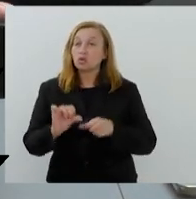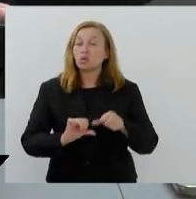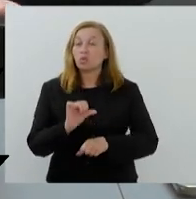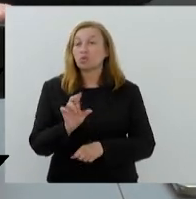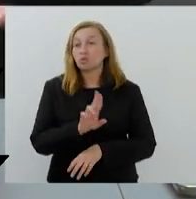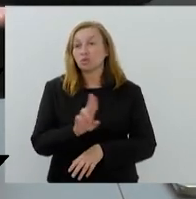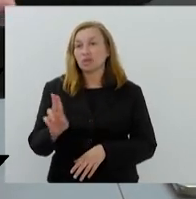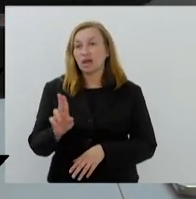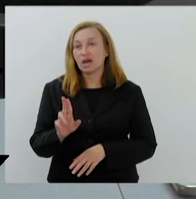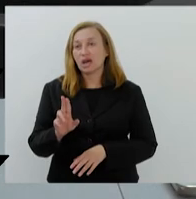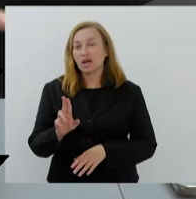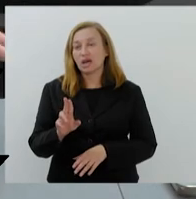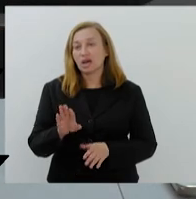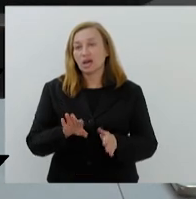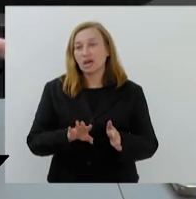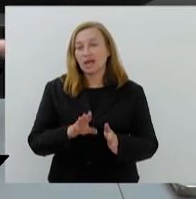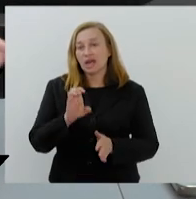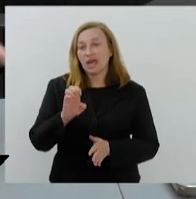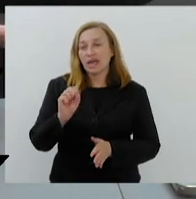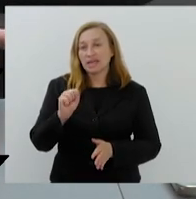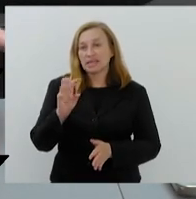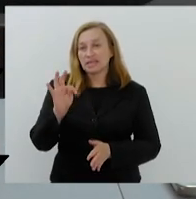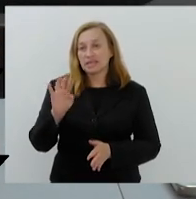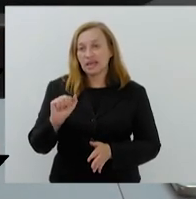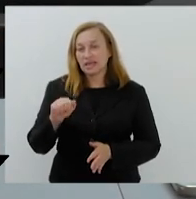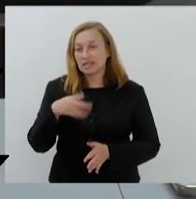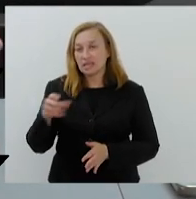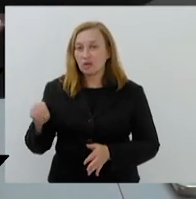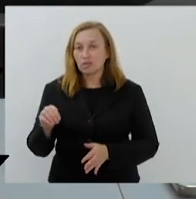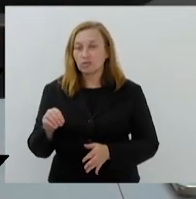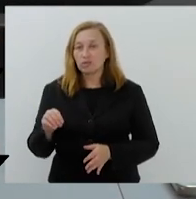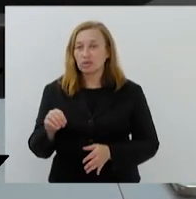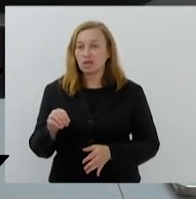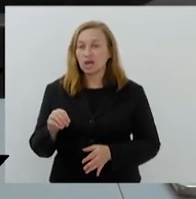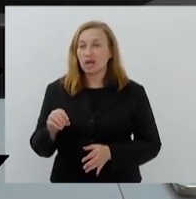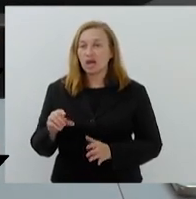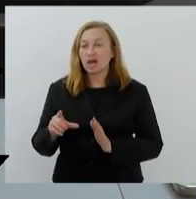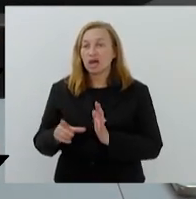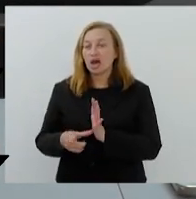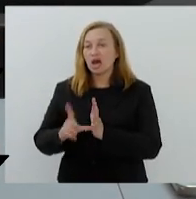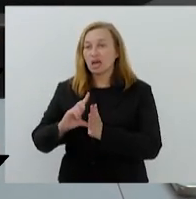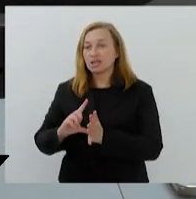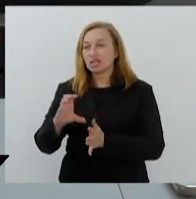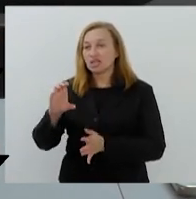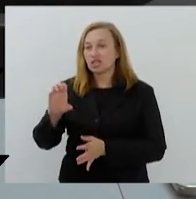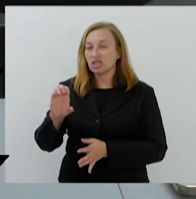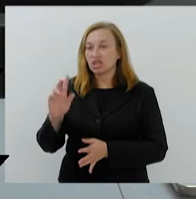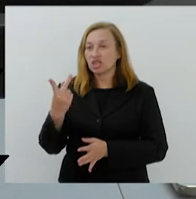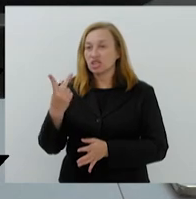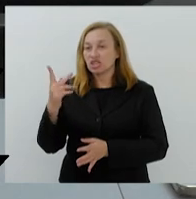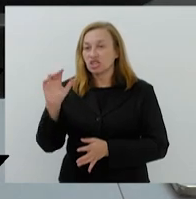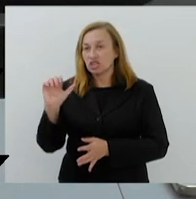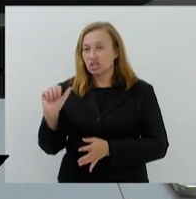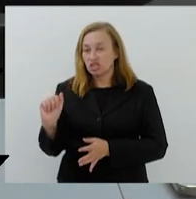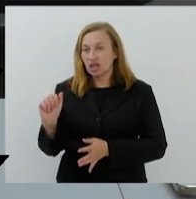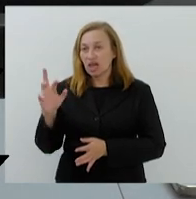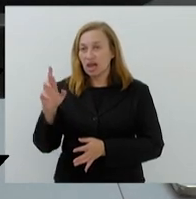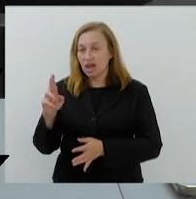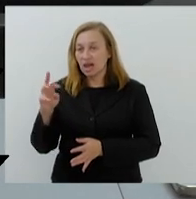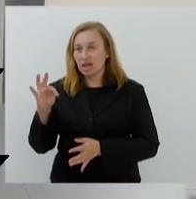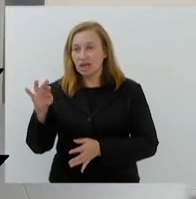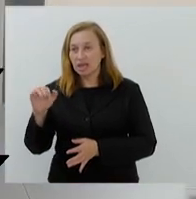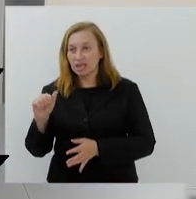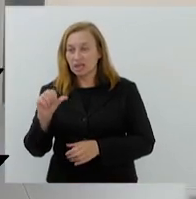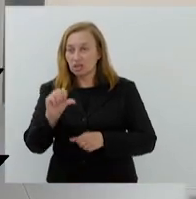da estação. Se não é mais Charita, enfim. Então, dá para manter o artigo 3º.